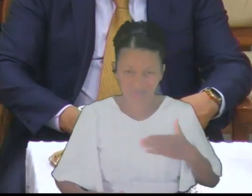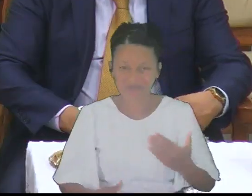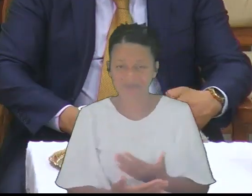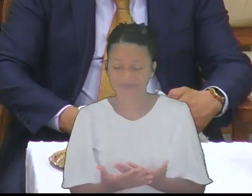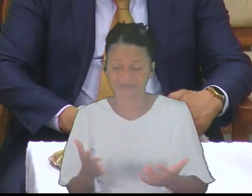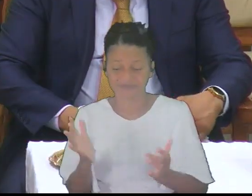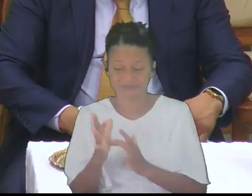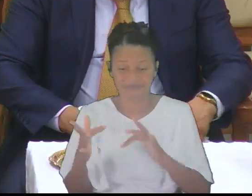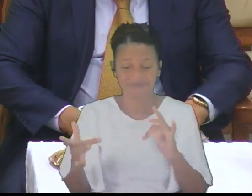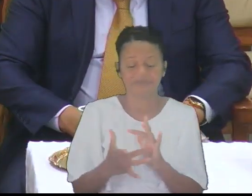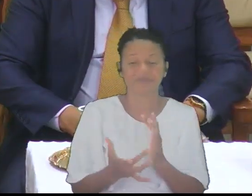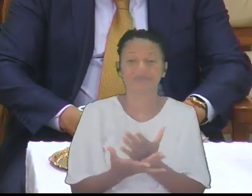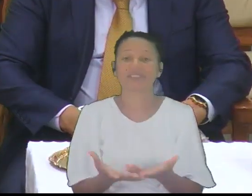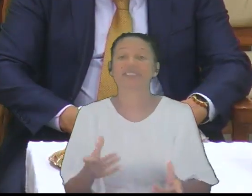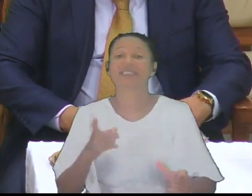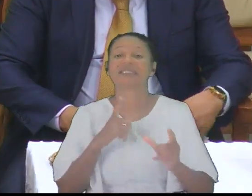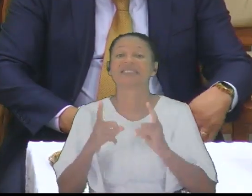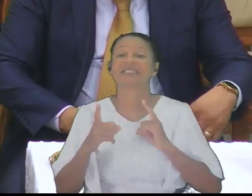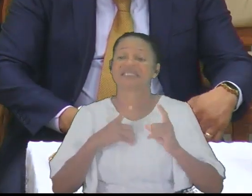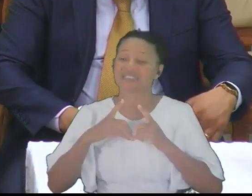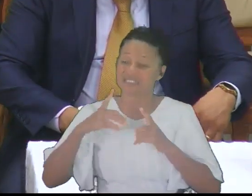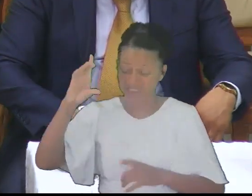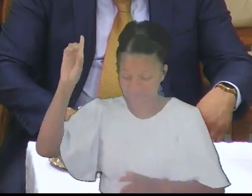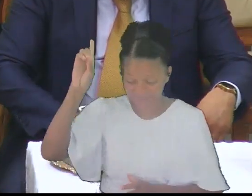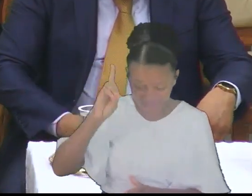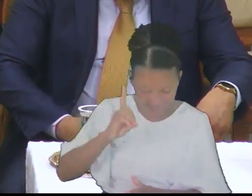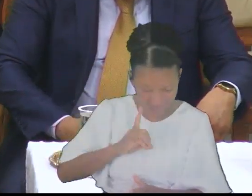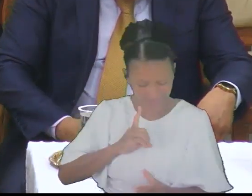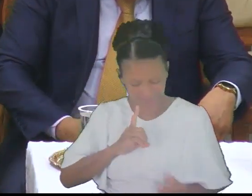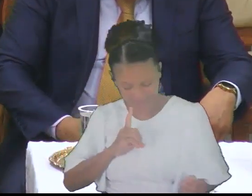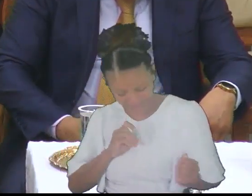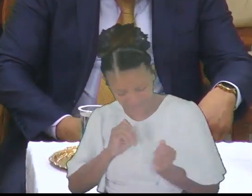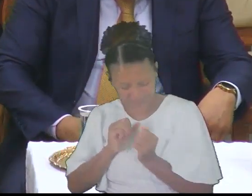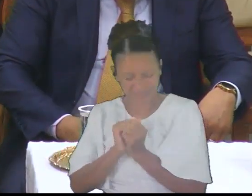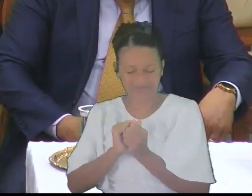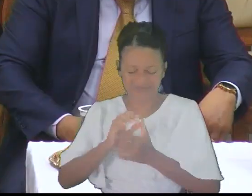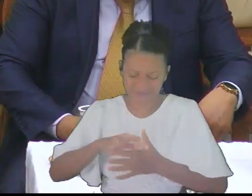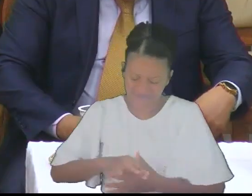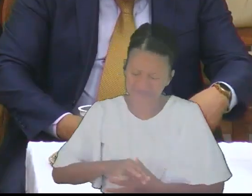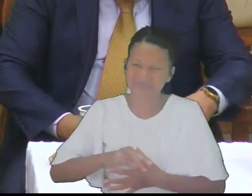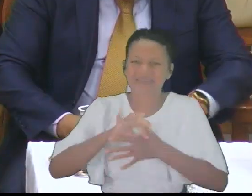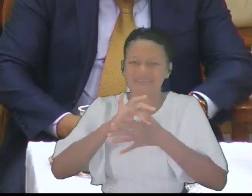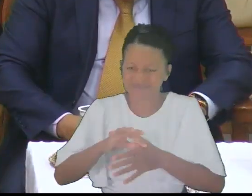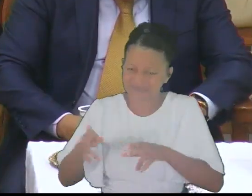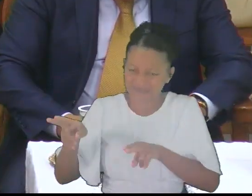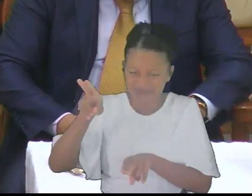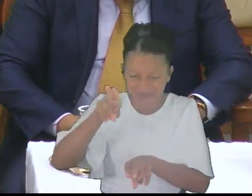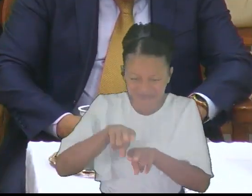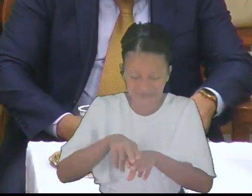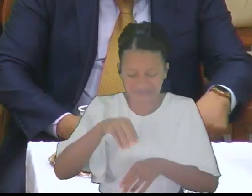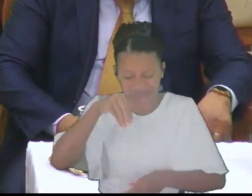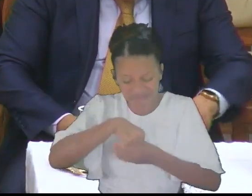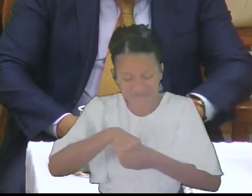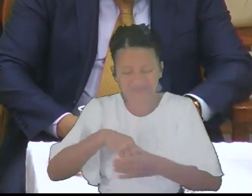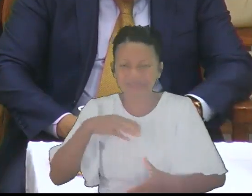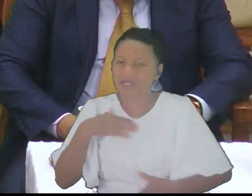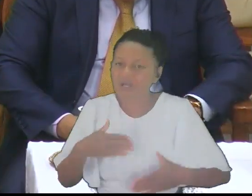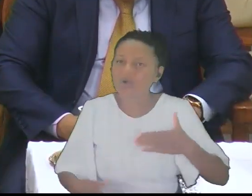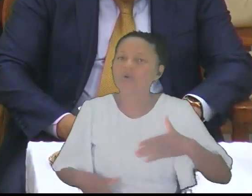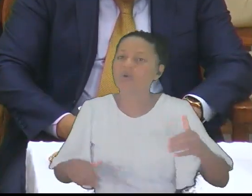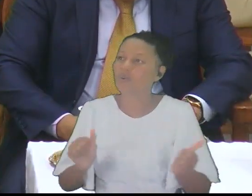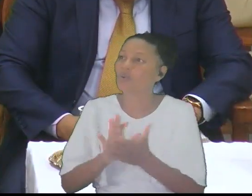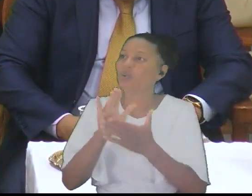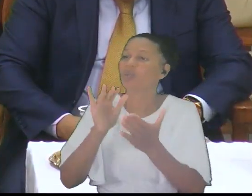de Jesus estava a divindade. Deus encarnado estava ali dentro daquele corpo. Louvado